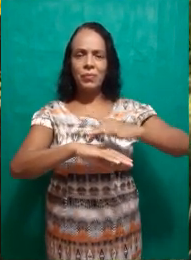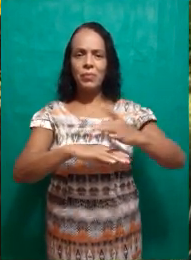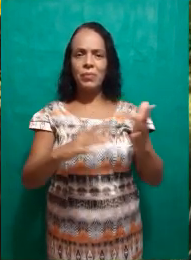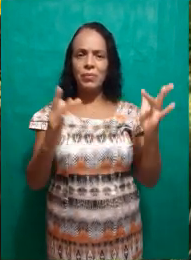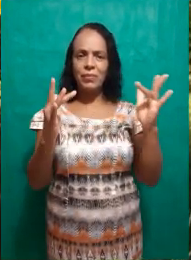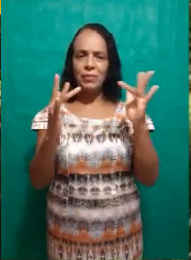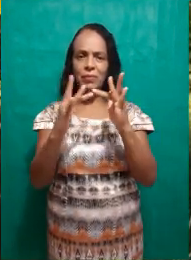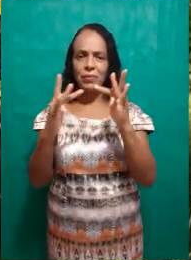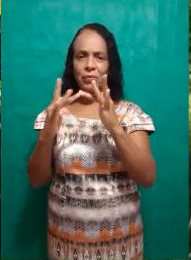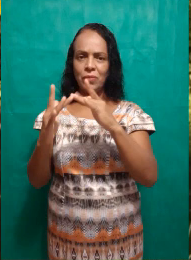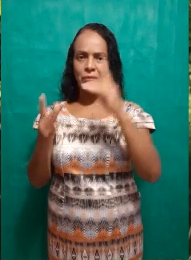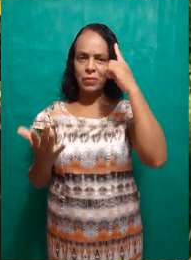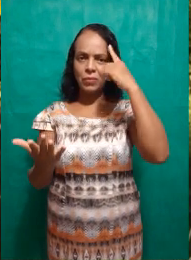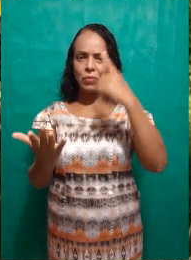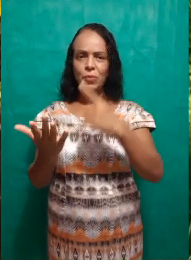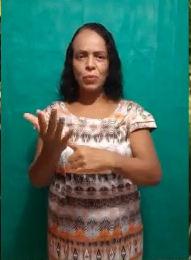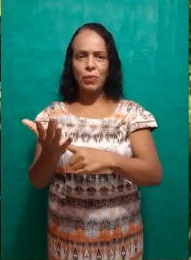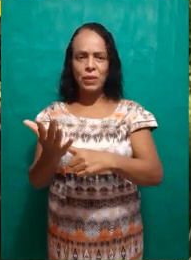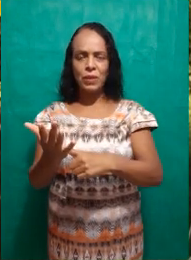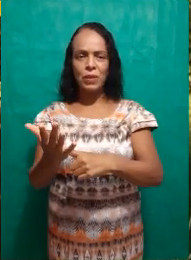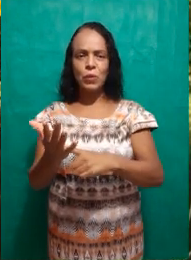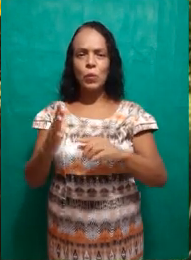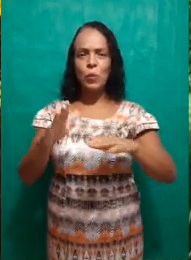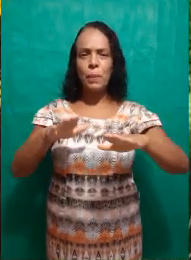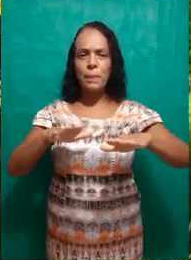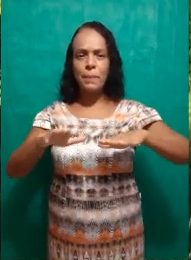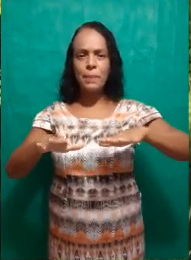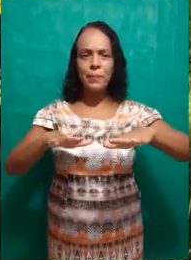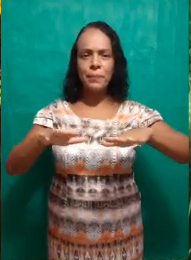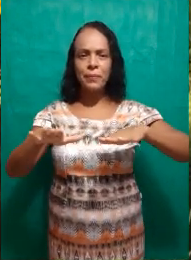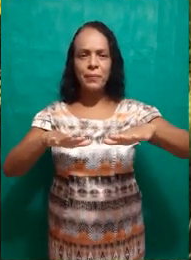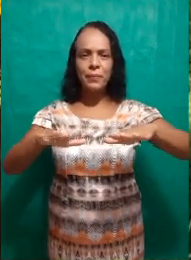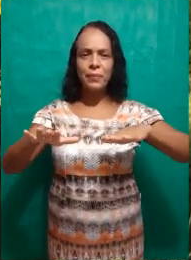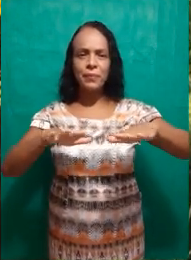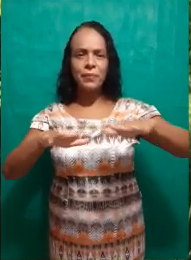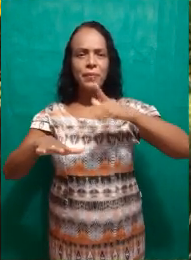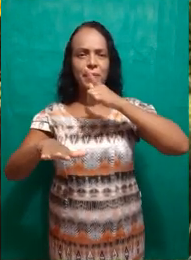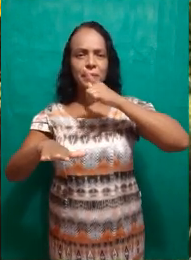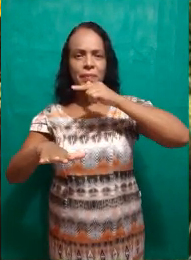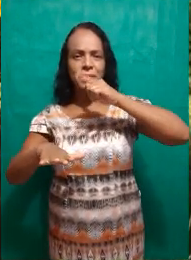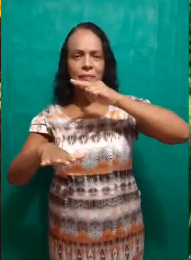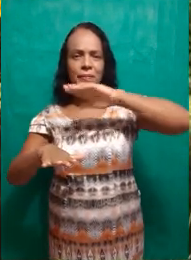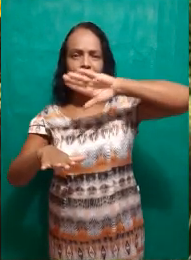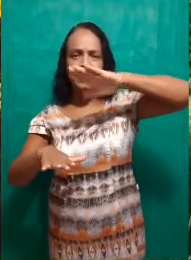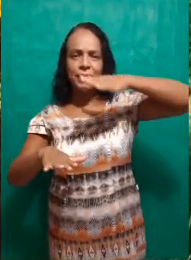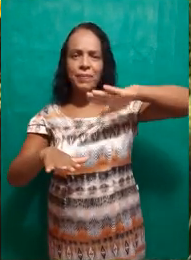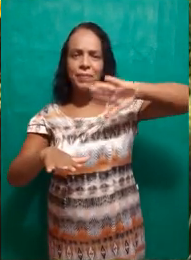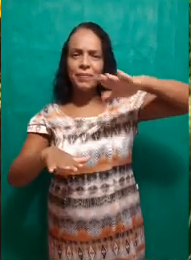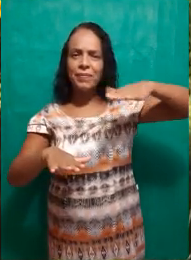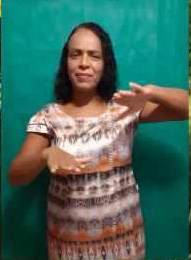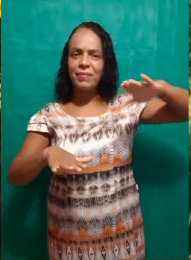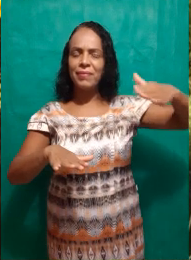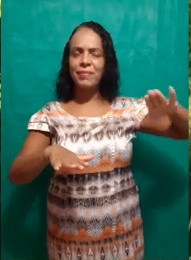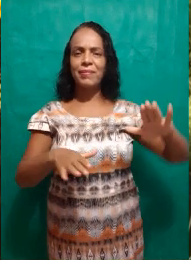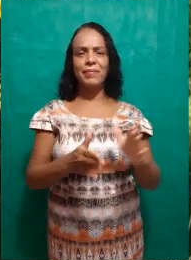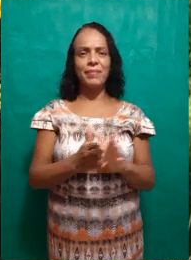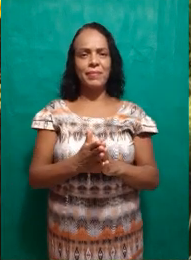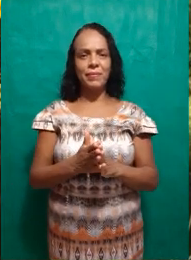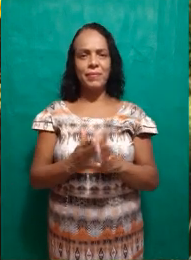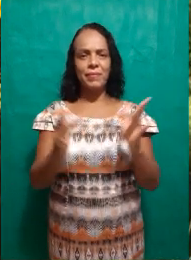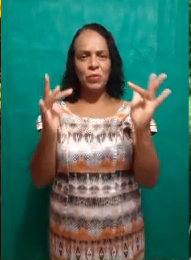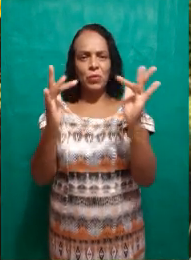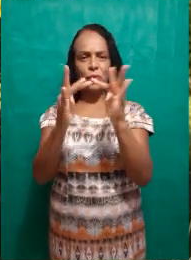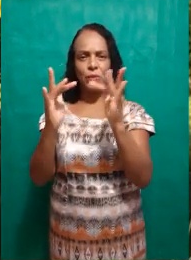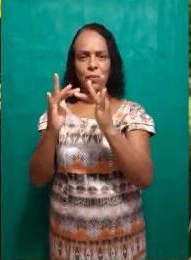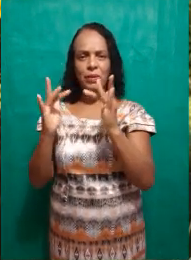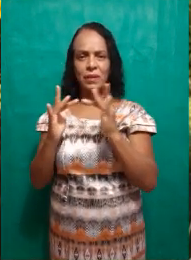sincronizados com os movimentos do mar. Era os movimentos do mar